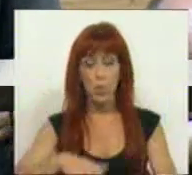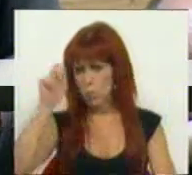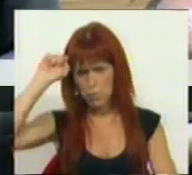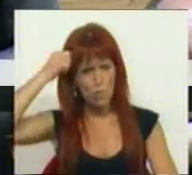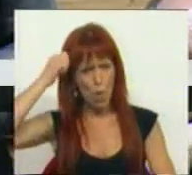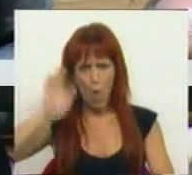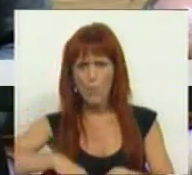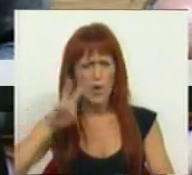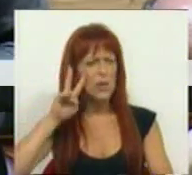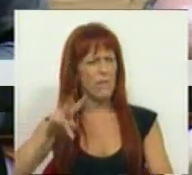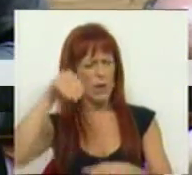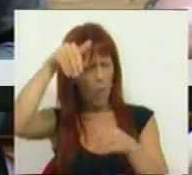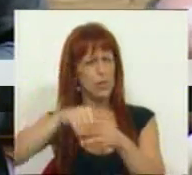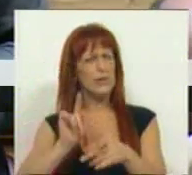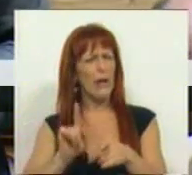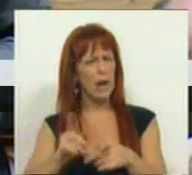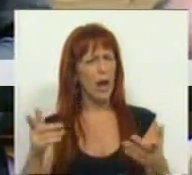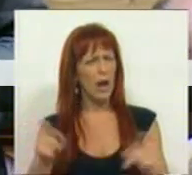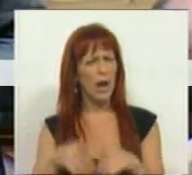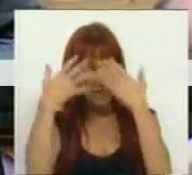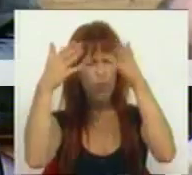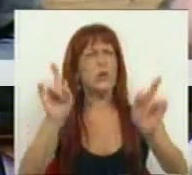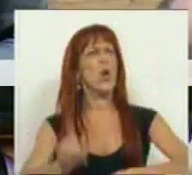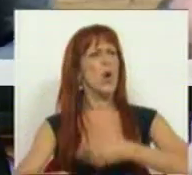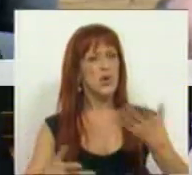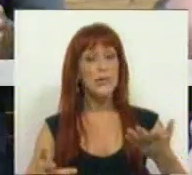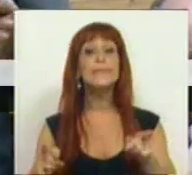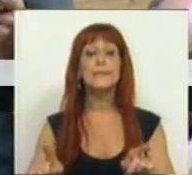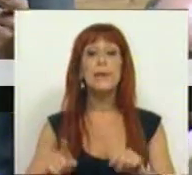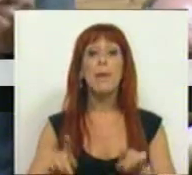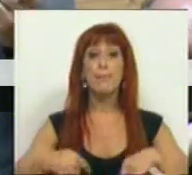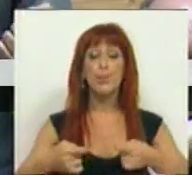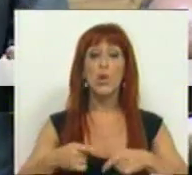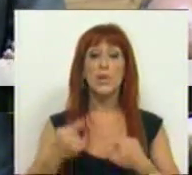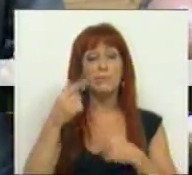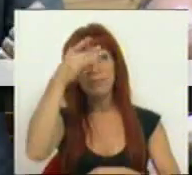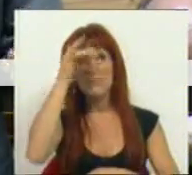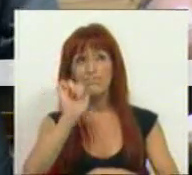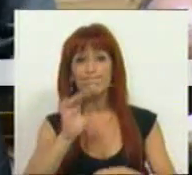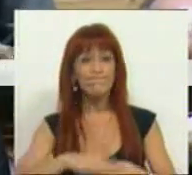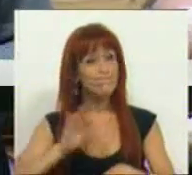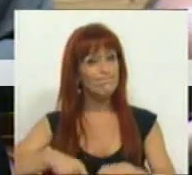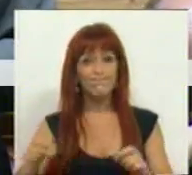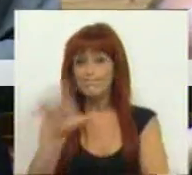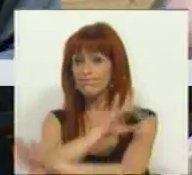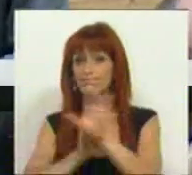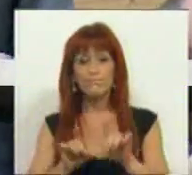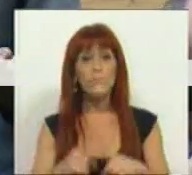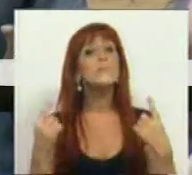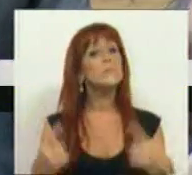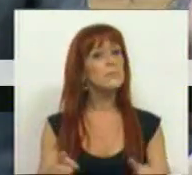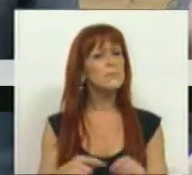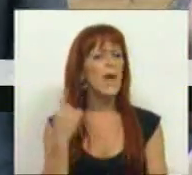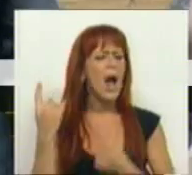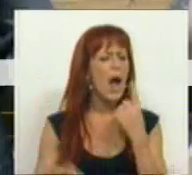nefasto pela visão que encerra da democracia e pela própria visão que tem sobre a Europa. Há,